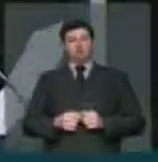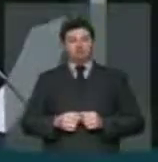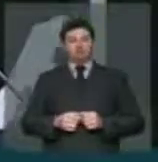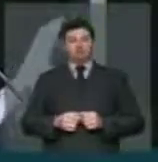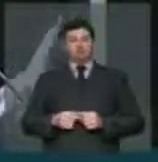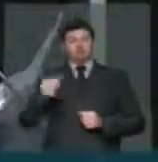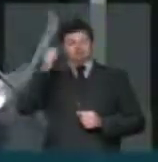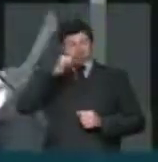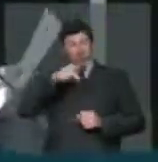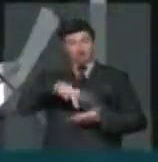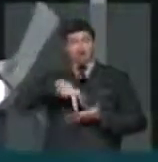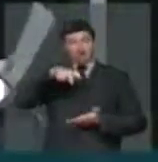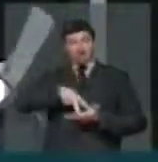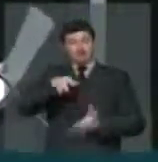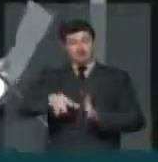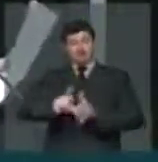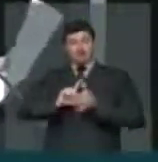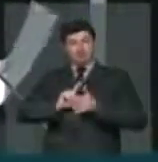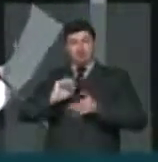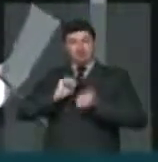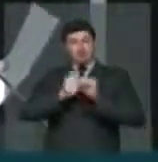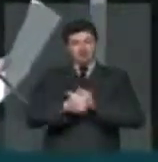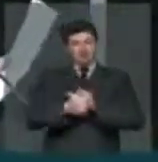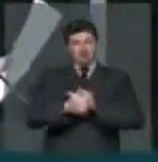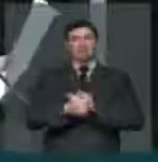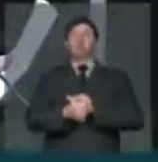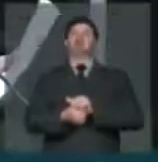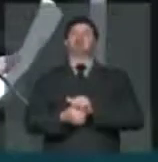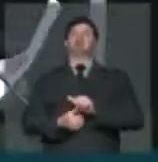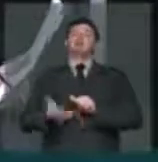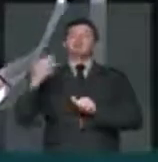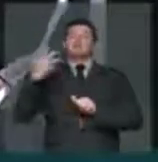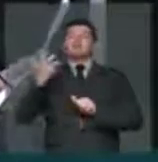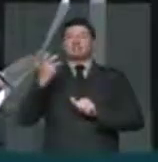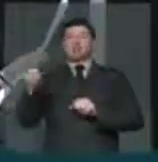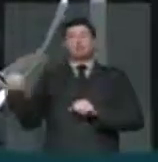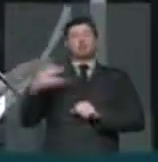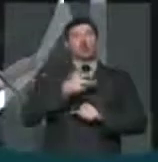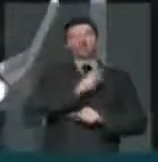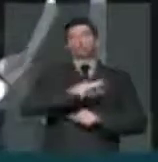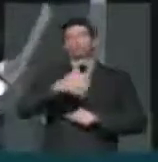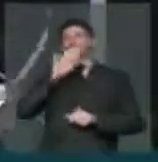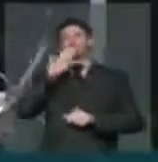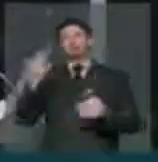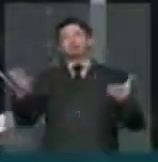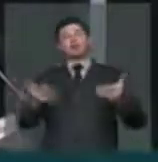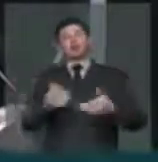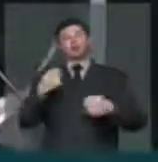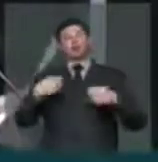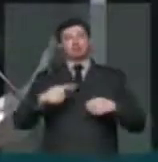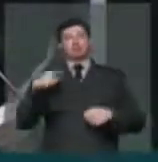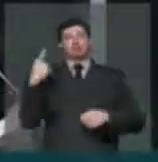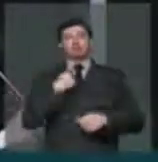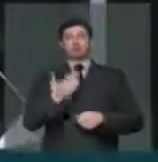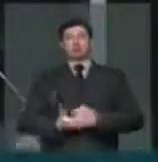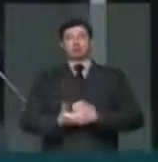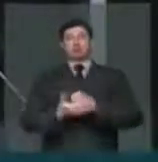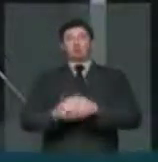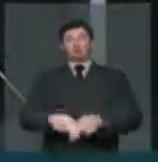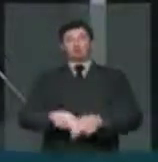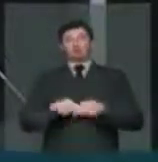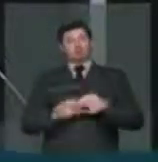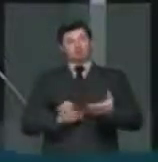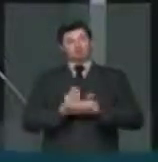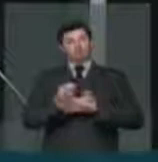A menina saltadora, atleta, ginasta, que estava querendo alçar novos voos, agora precisa de nós. É por isso